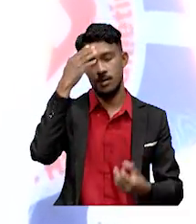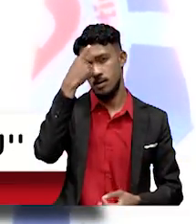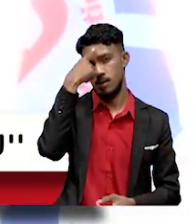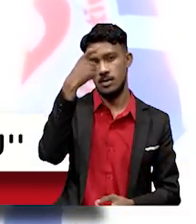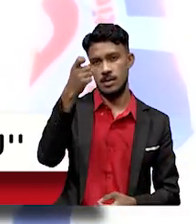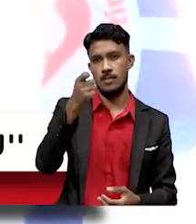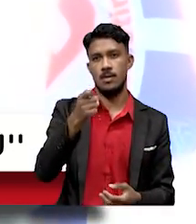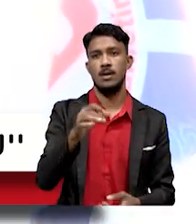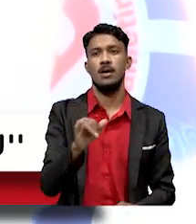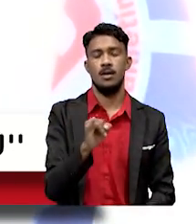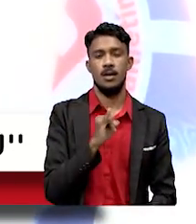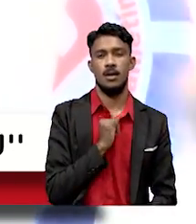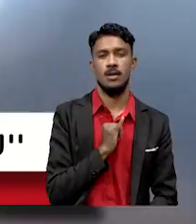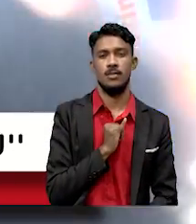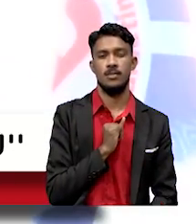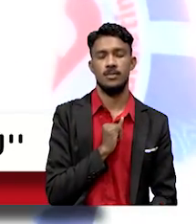au